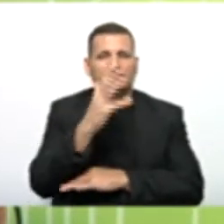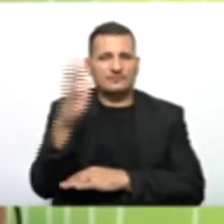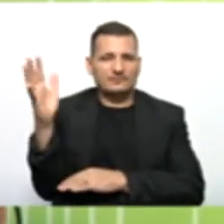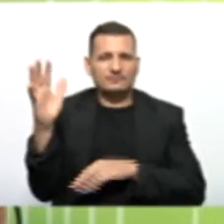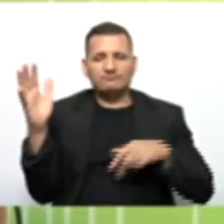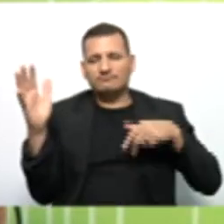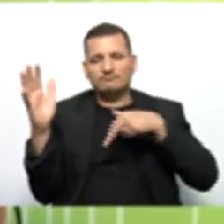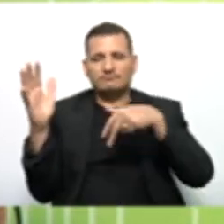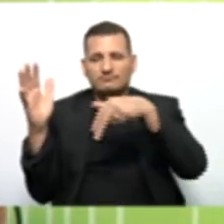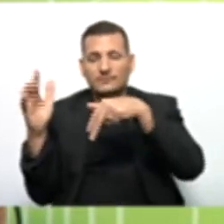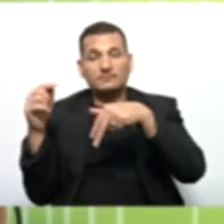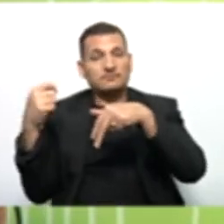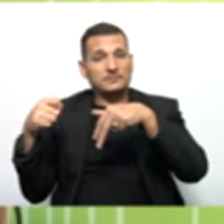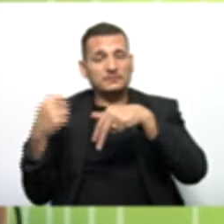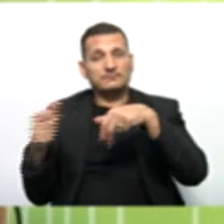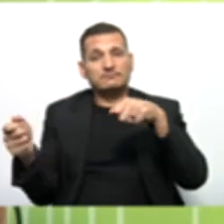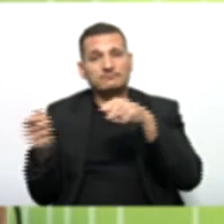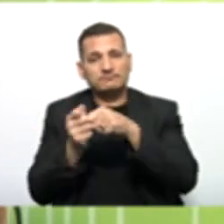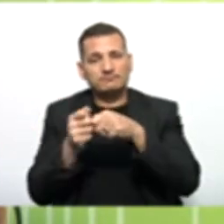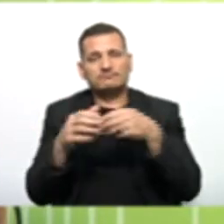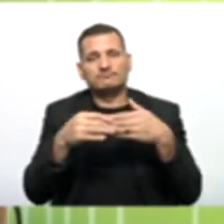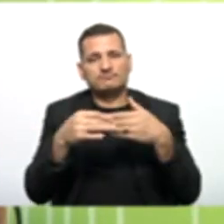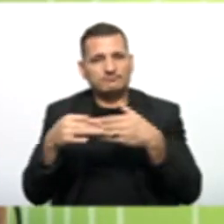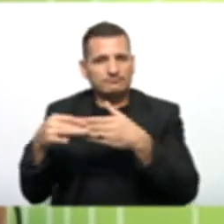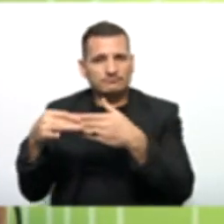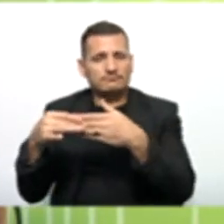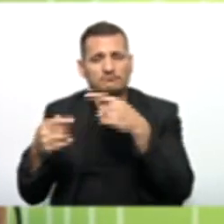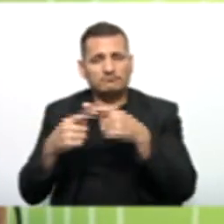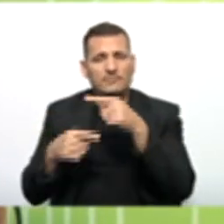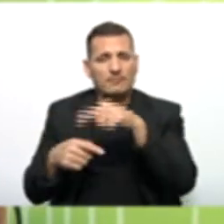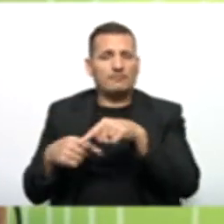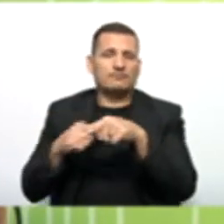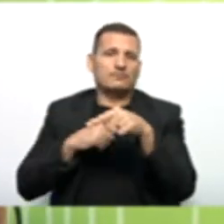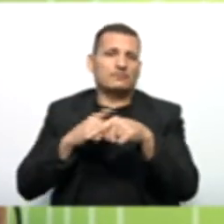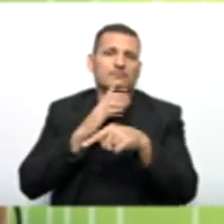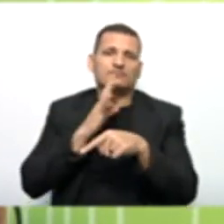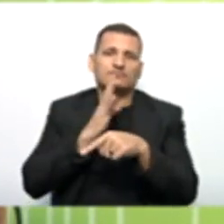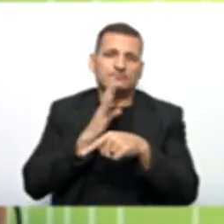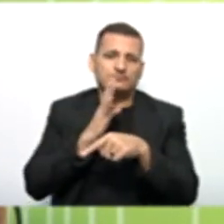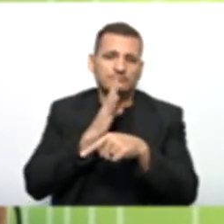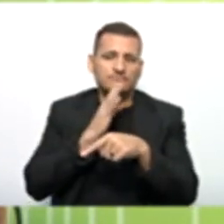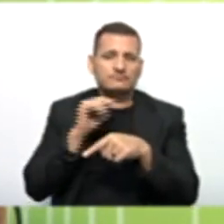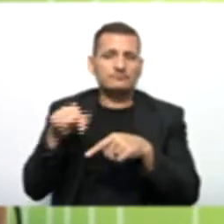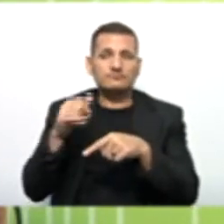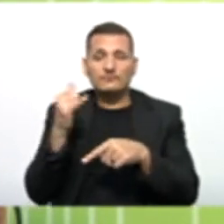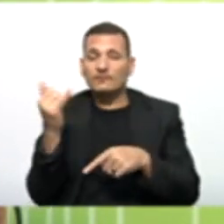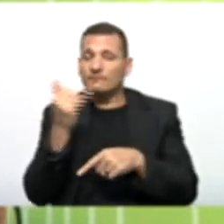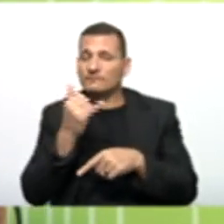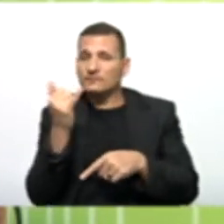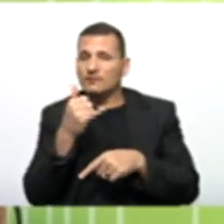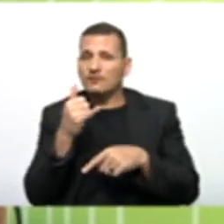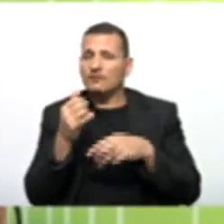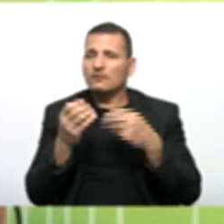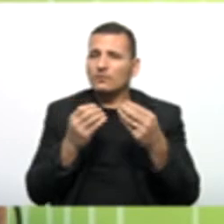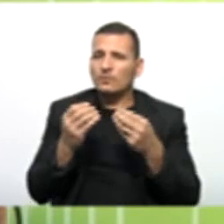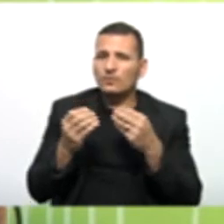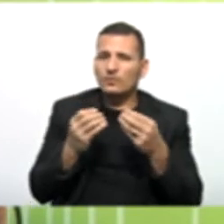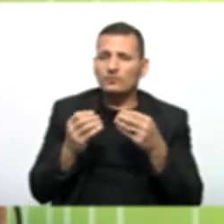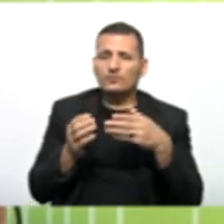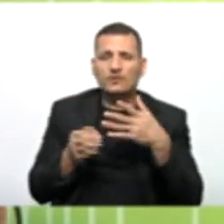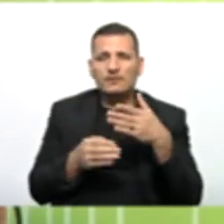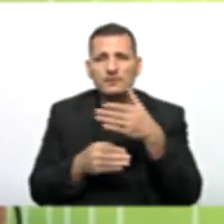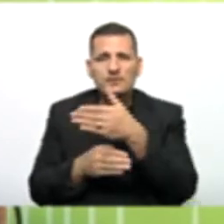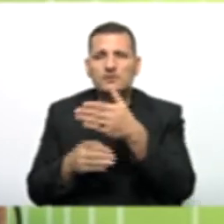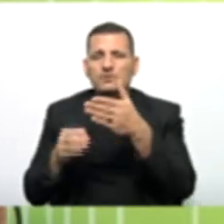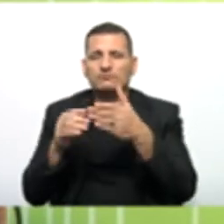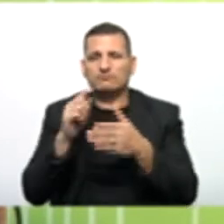você precisa estar acompanhado de um guia. Por quê? Porque é ele que tem o conhecimento. Ele vai te dizer quais são as formas, quais são os caminhos